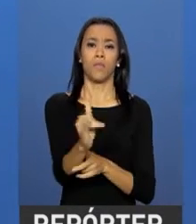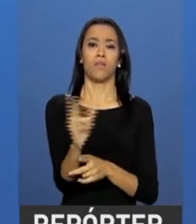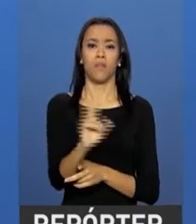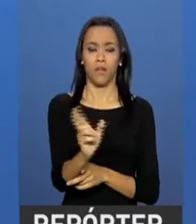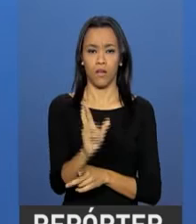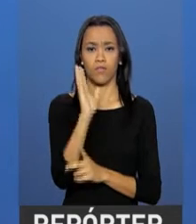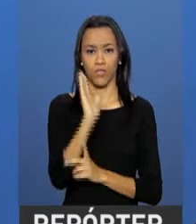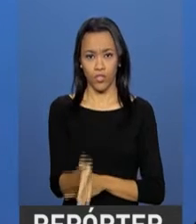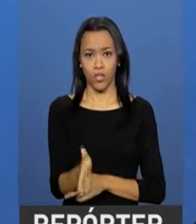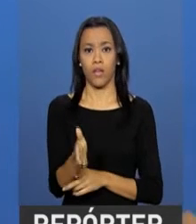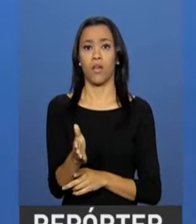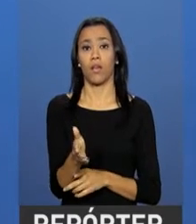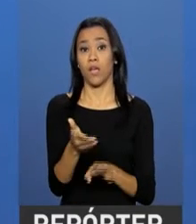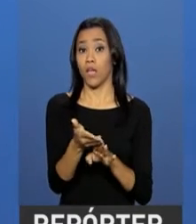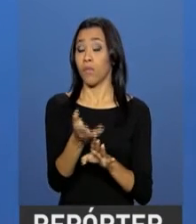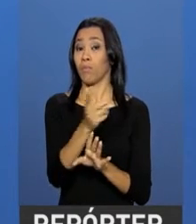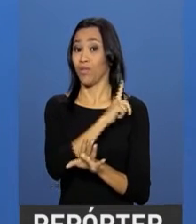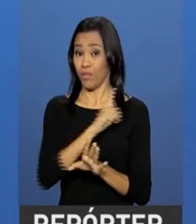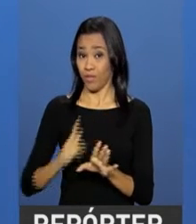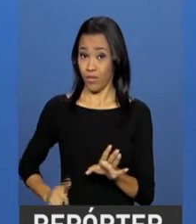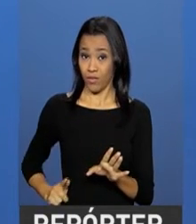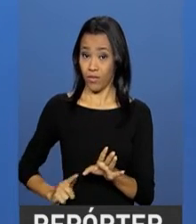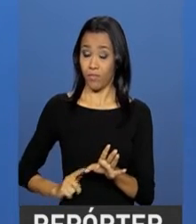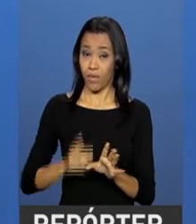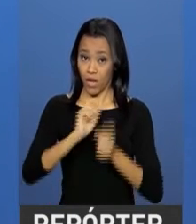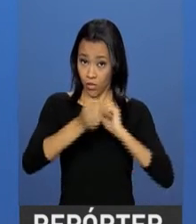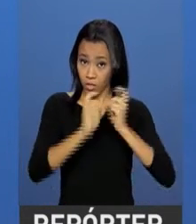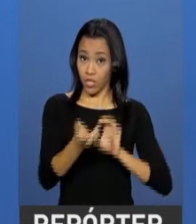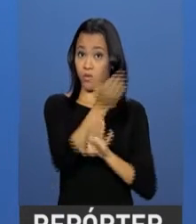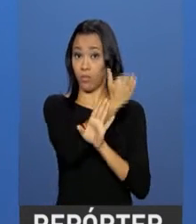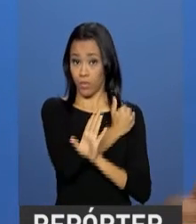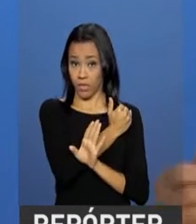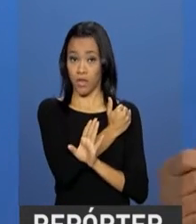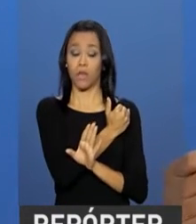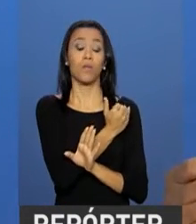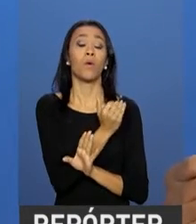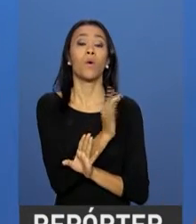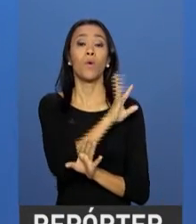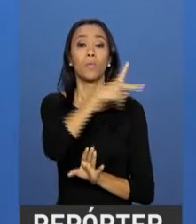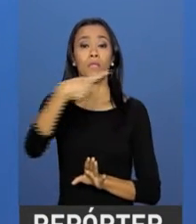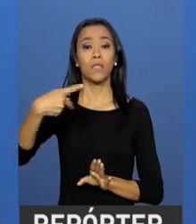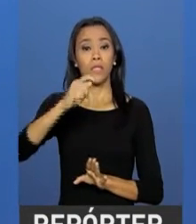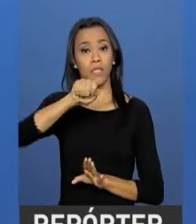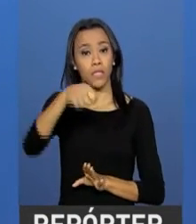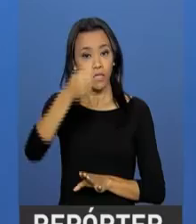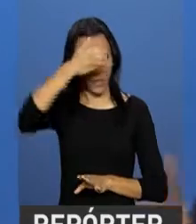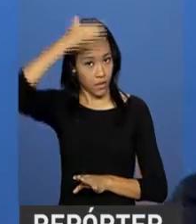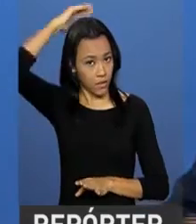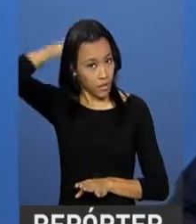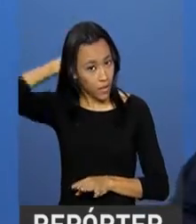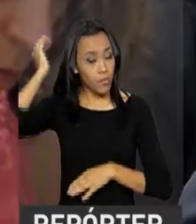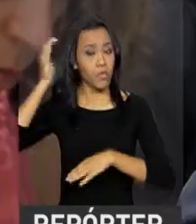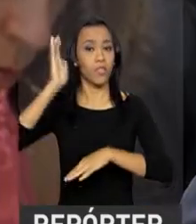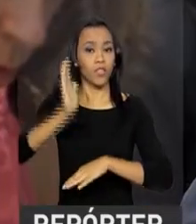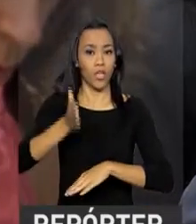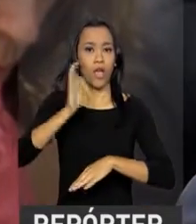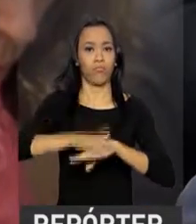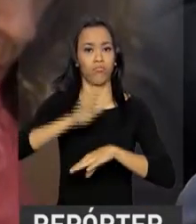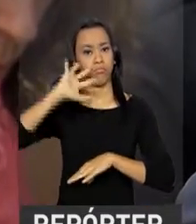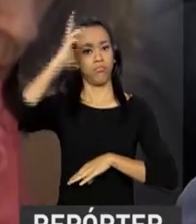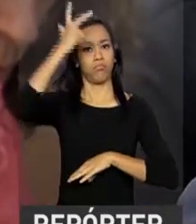praticado pela gestão anterior, o presidente Temer tinha tomado já a decisão, e já foi